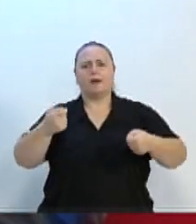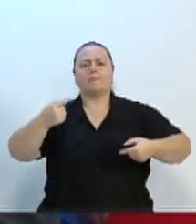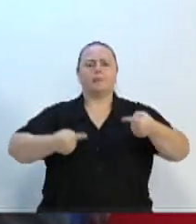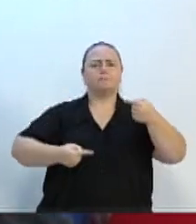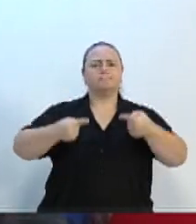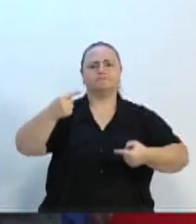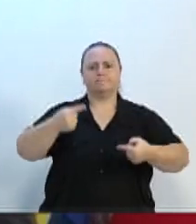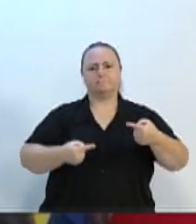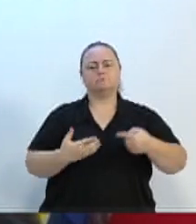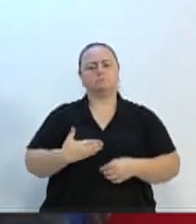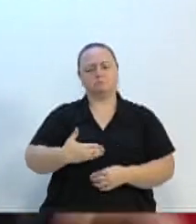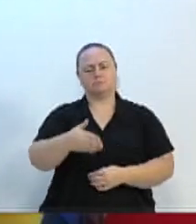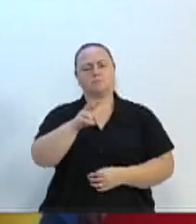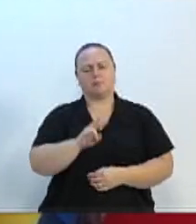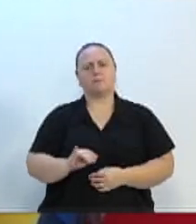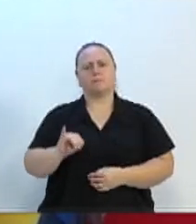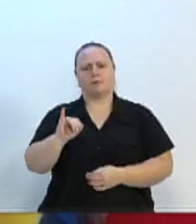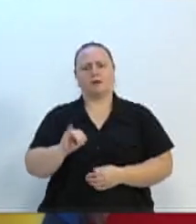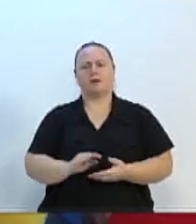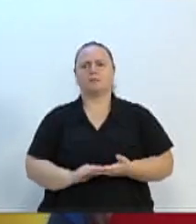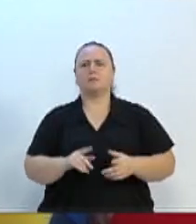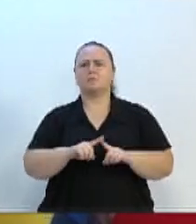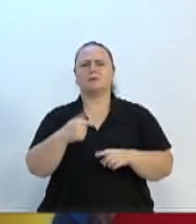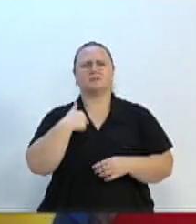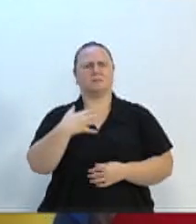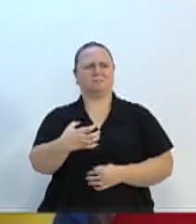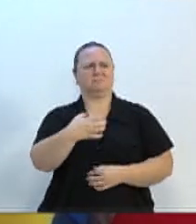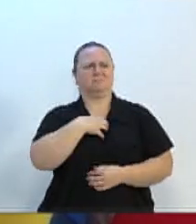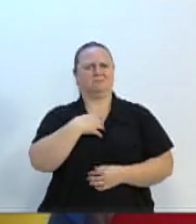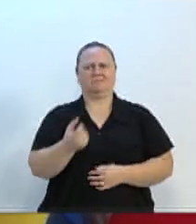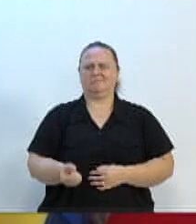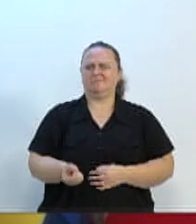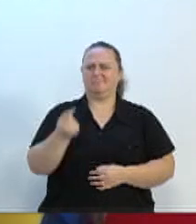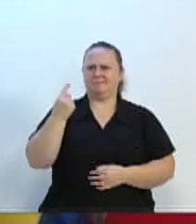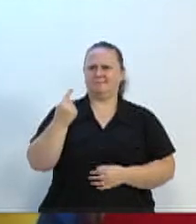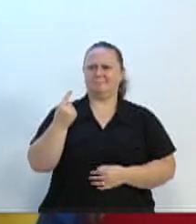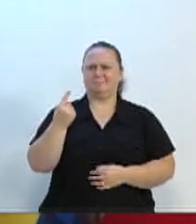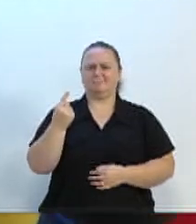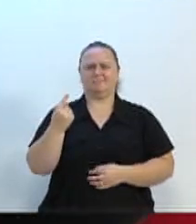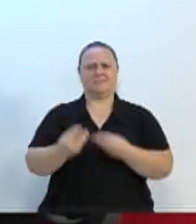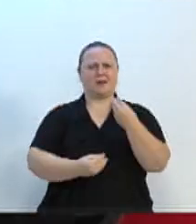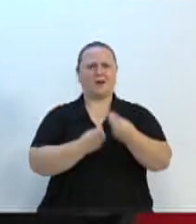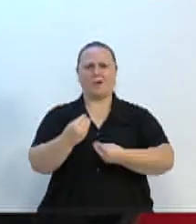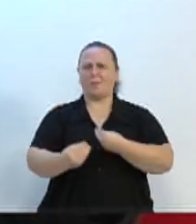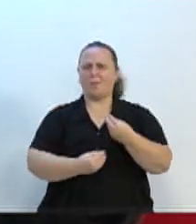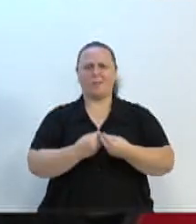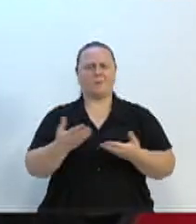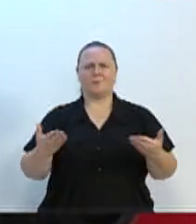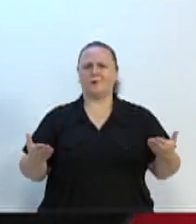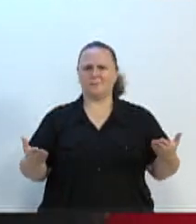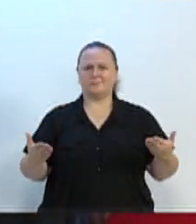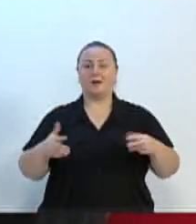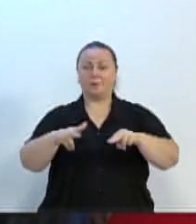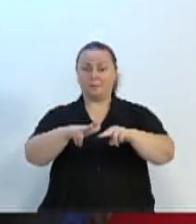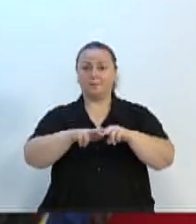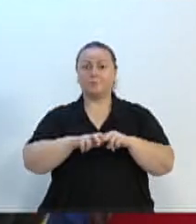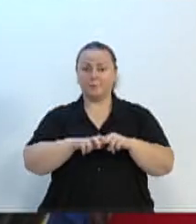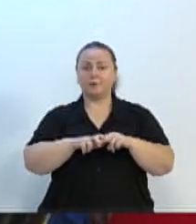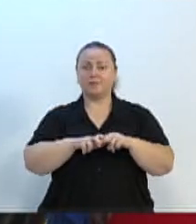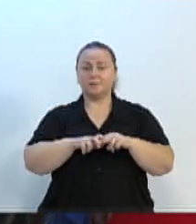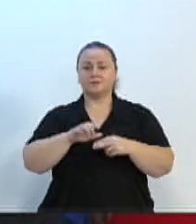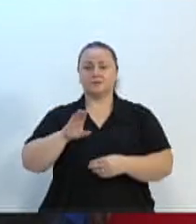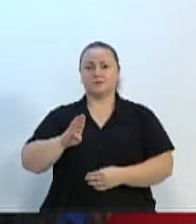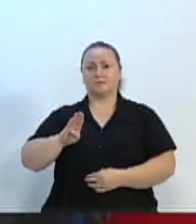ser discutido. E aí eu fico, às vezes, me perguntando, mas então agora está explicado o porquê que a